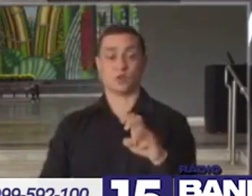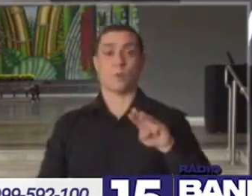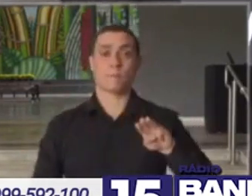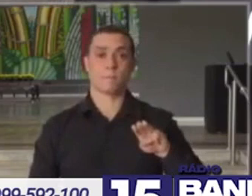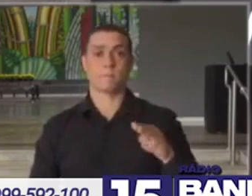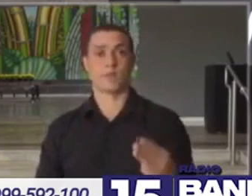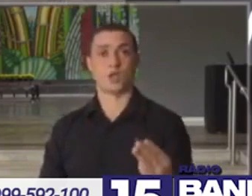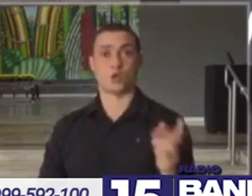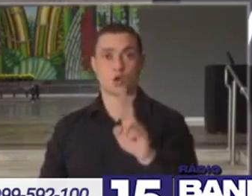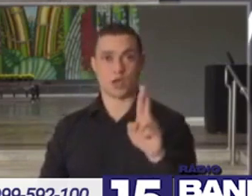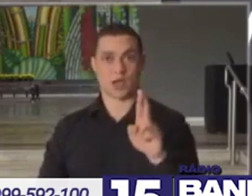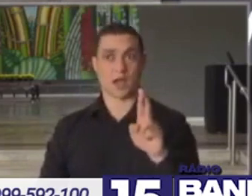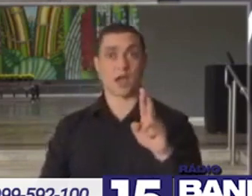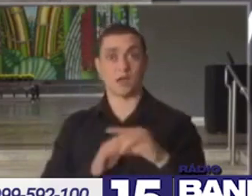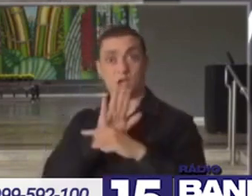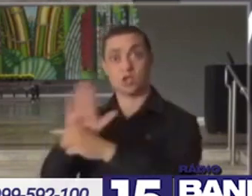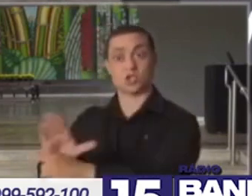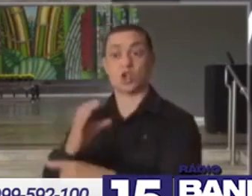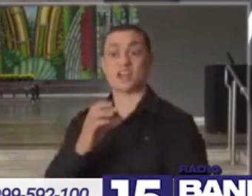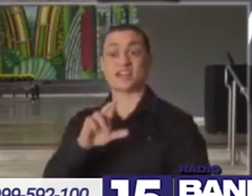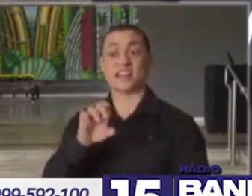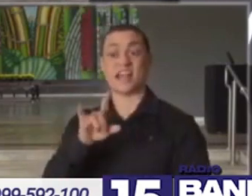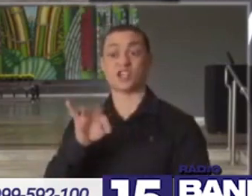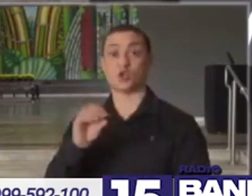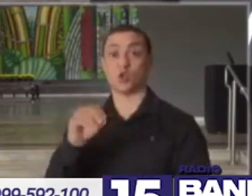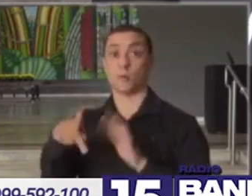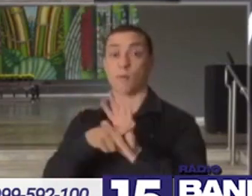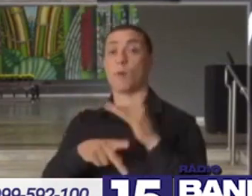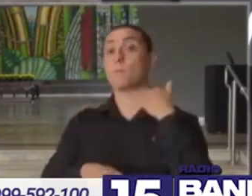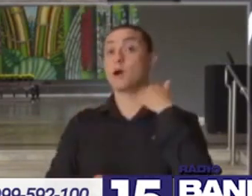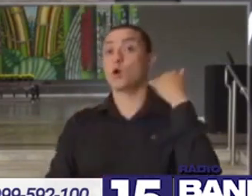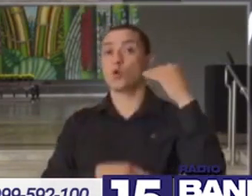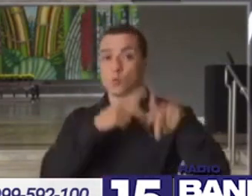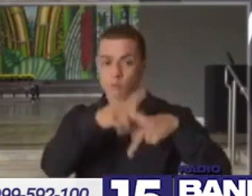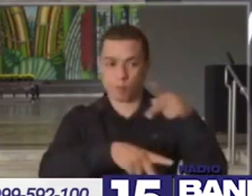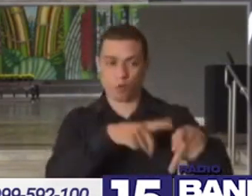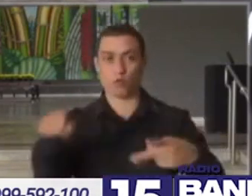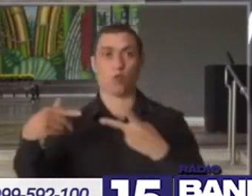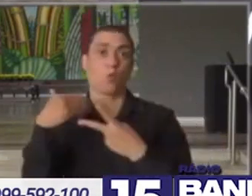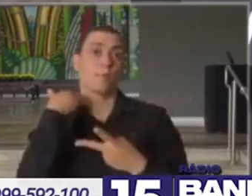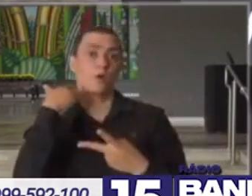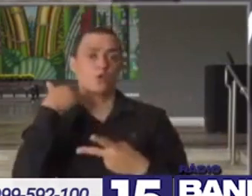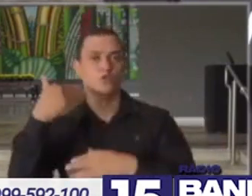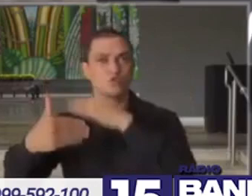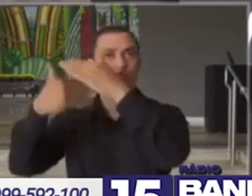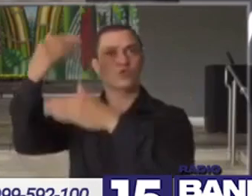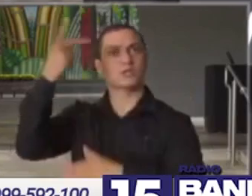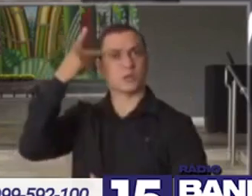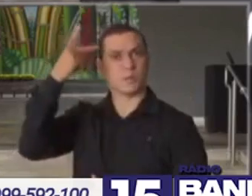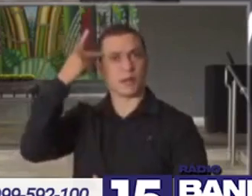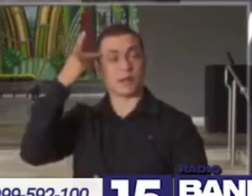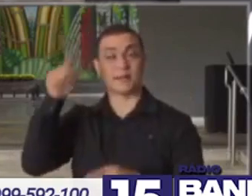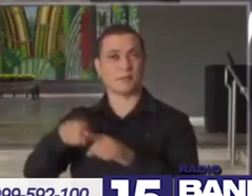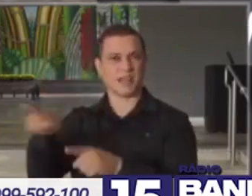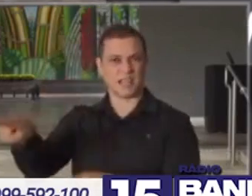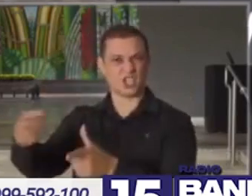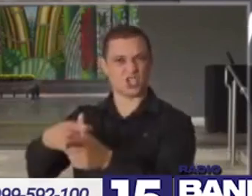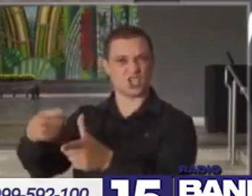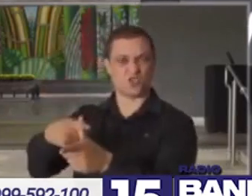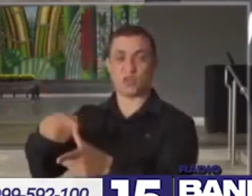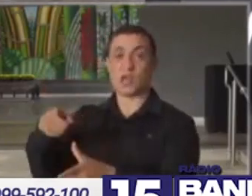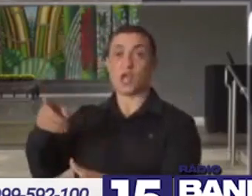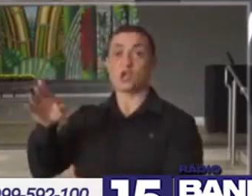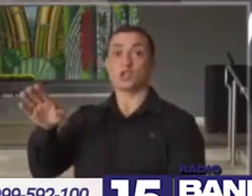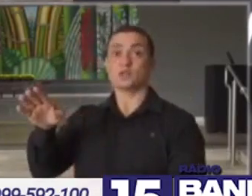no estado de São Paulo. O governo lança um pacote de auxílio, um pacote adicional com